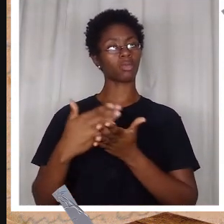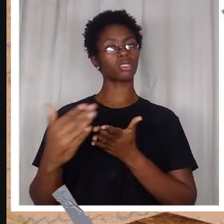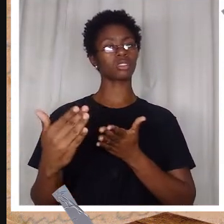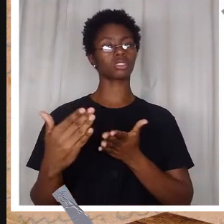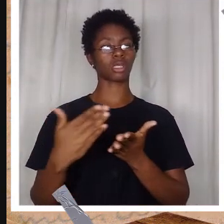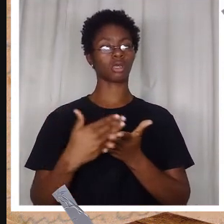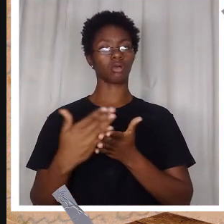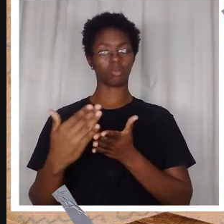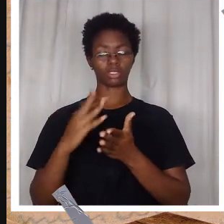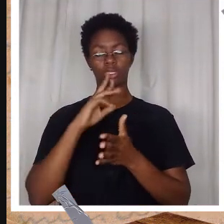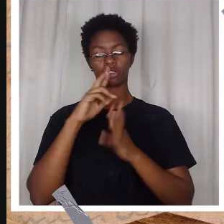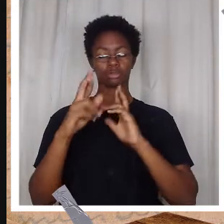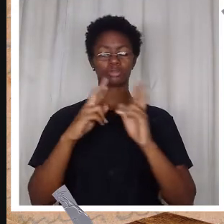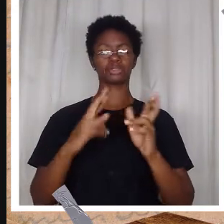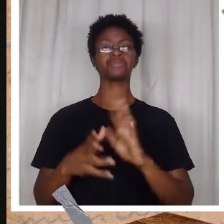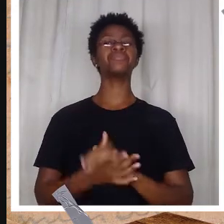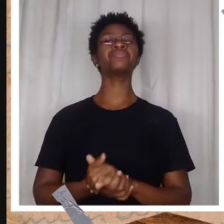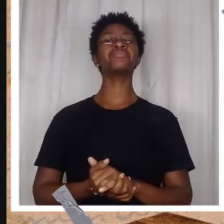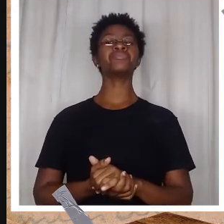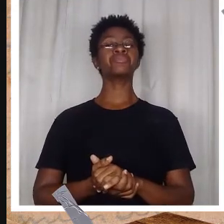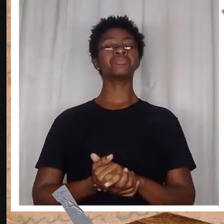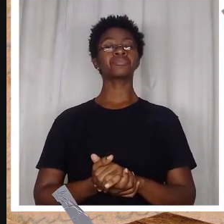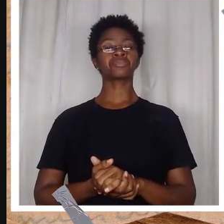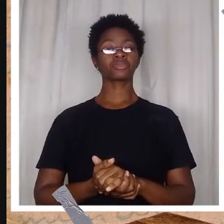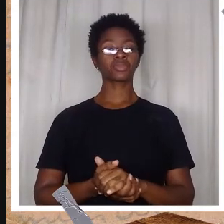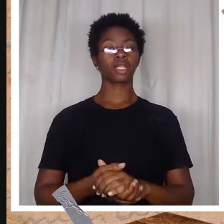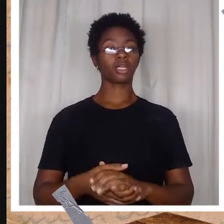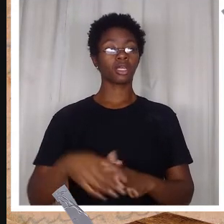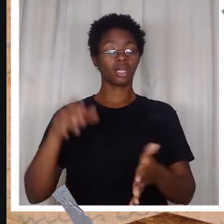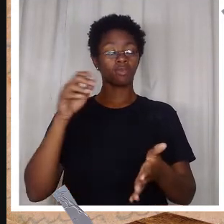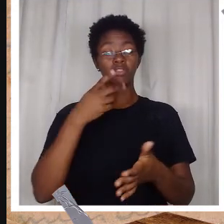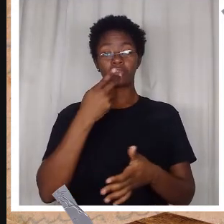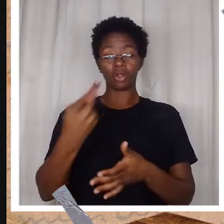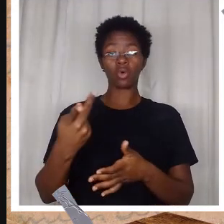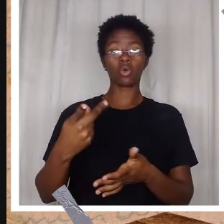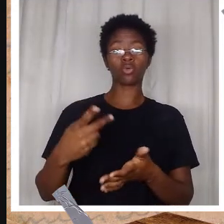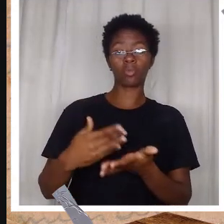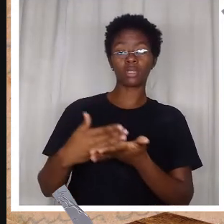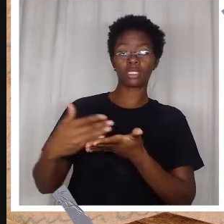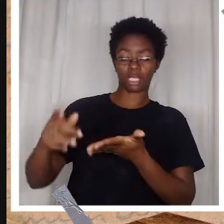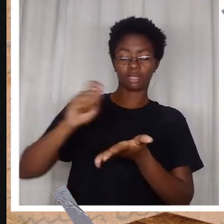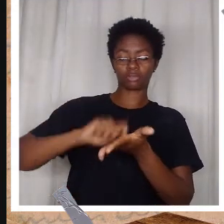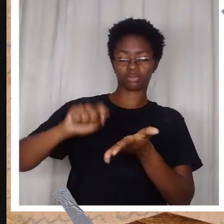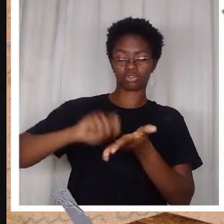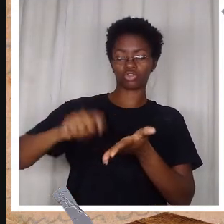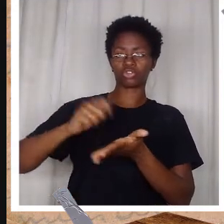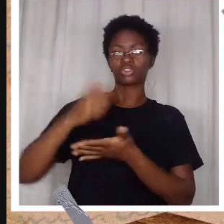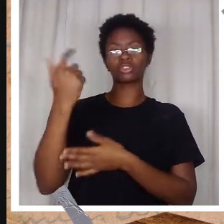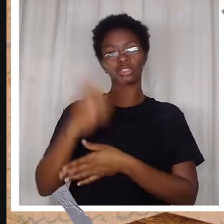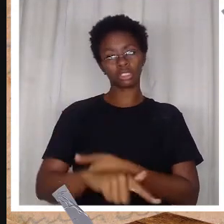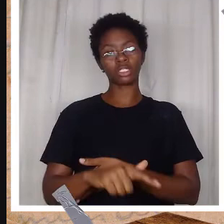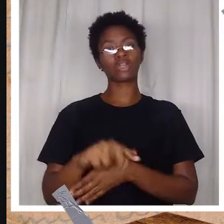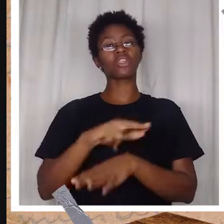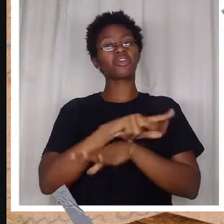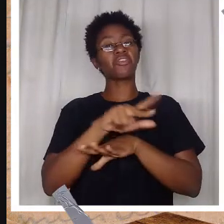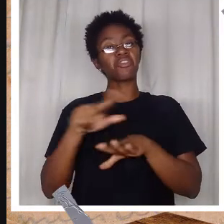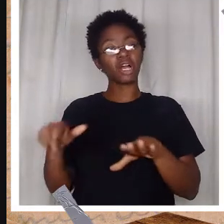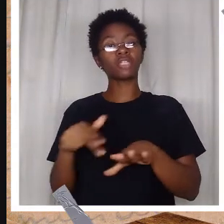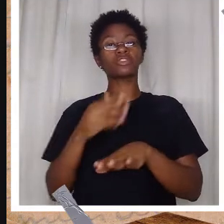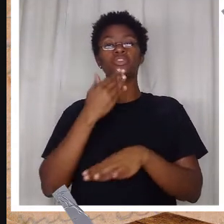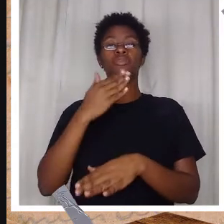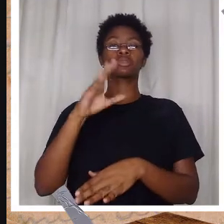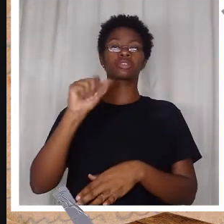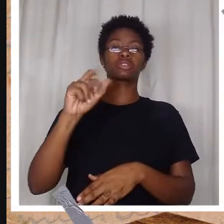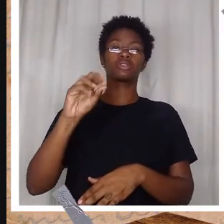reescrita, então, considerando várias Carolinas. Eu tive eu só tive paz com essa produção, com